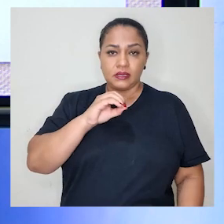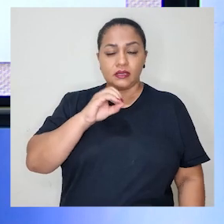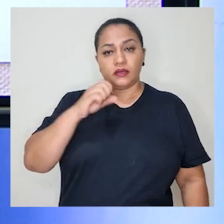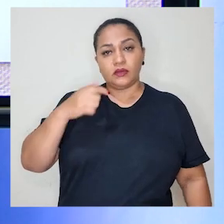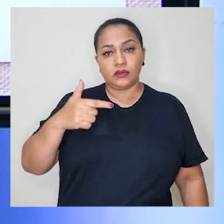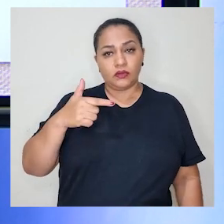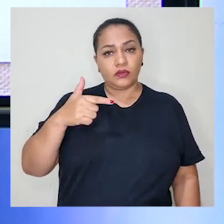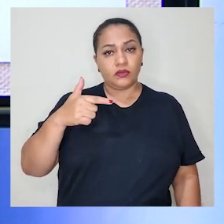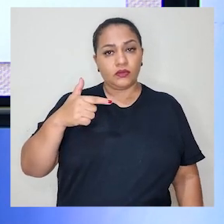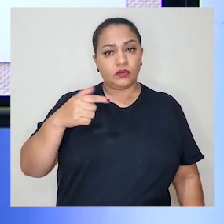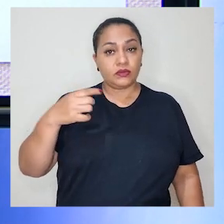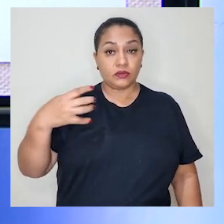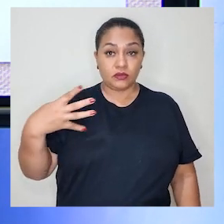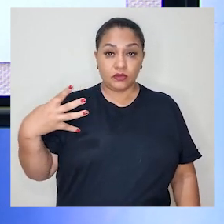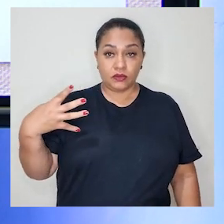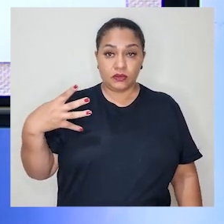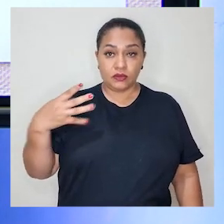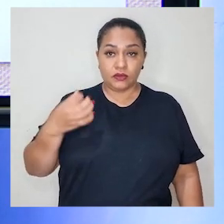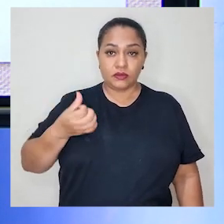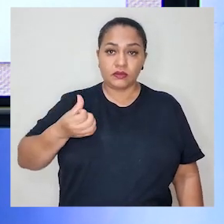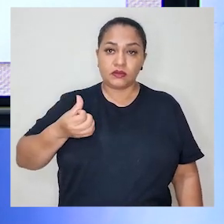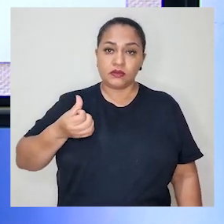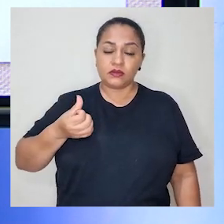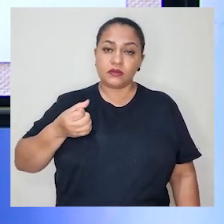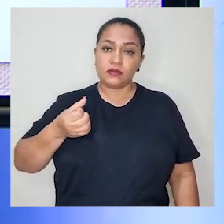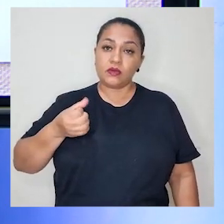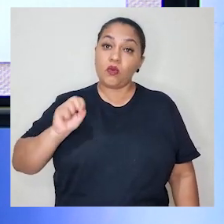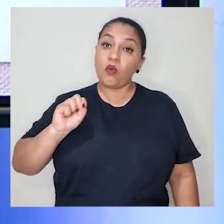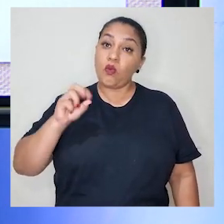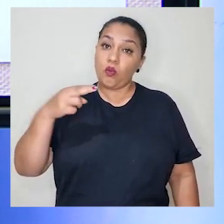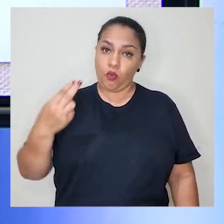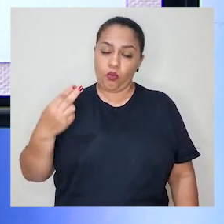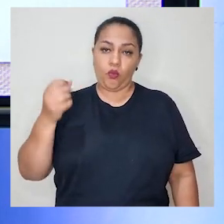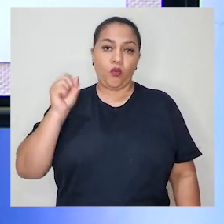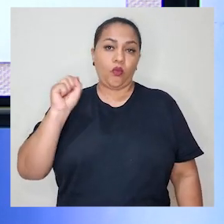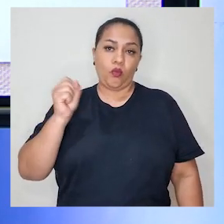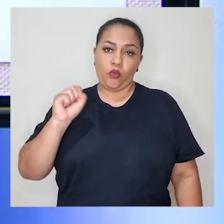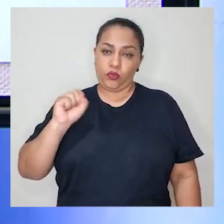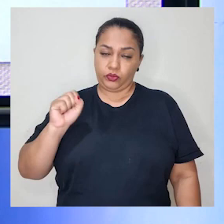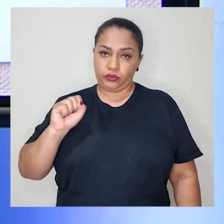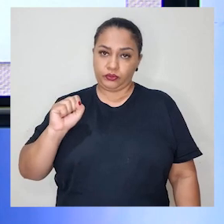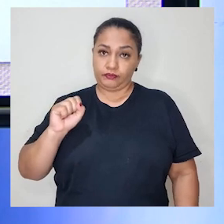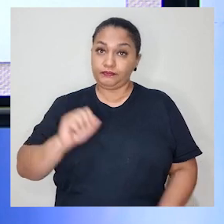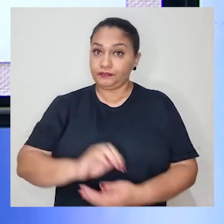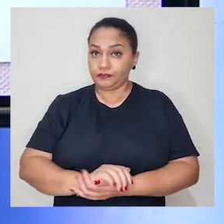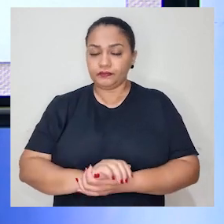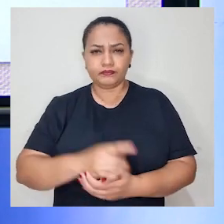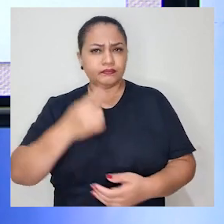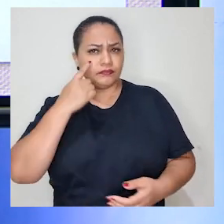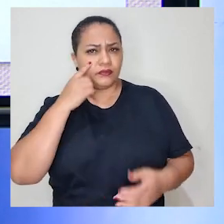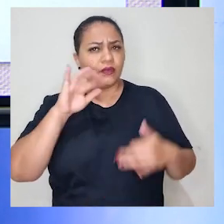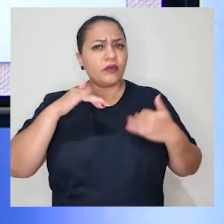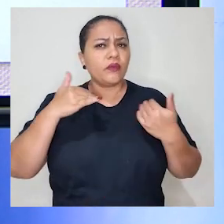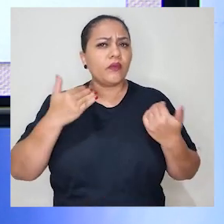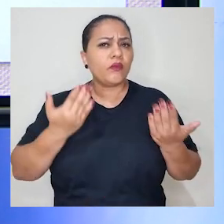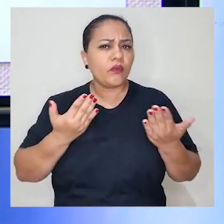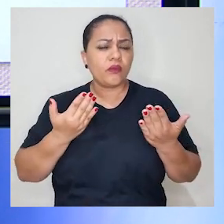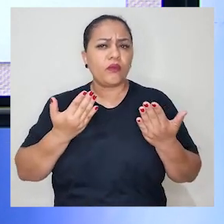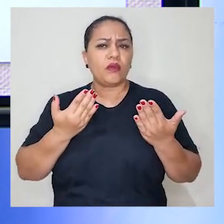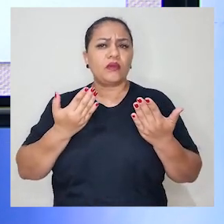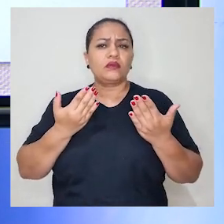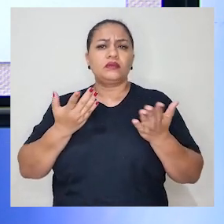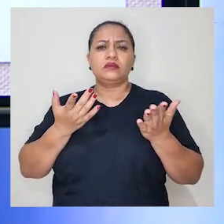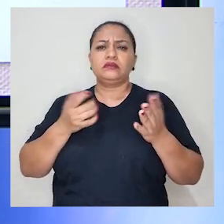em 4, 6 ou em 8. Então, vamos ver dessas